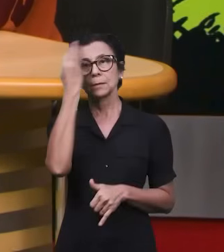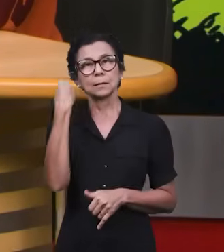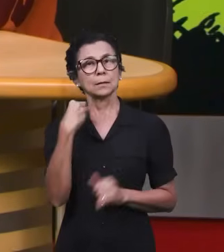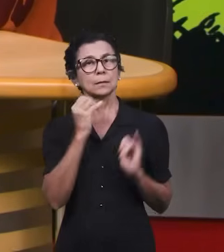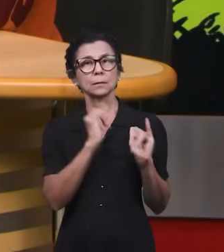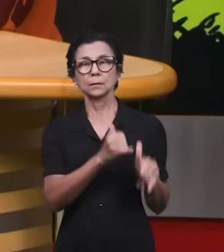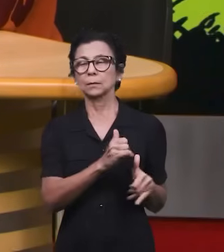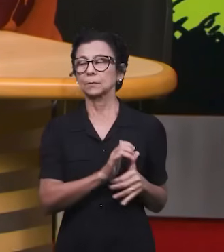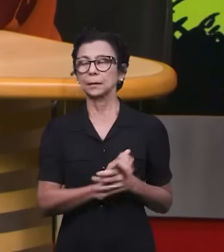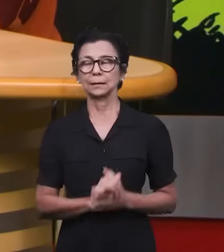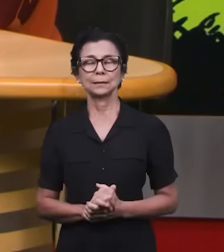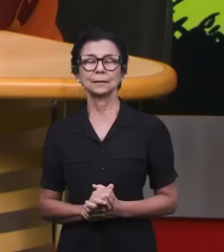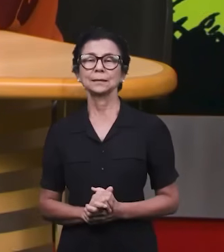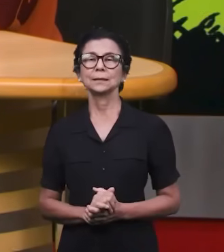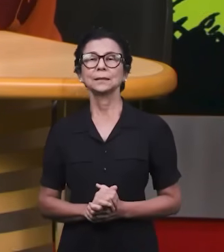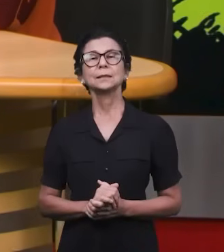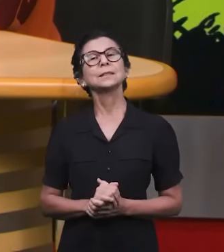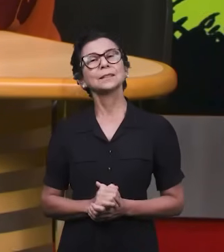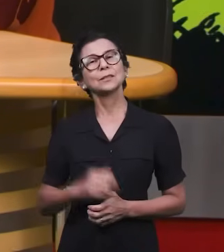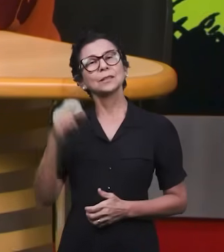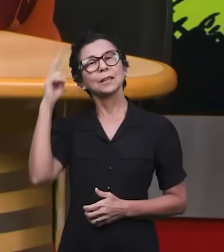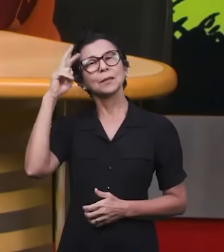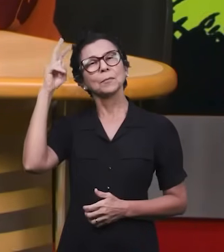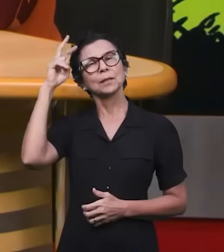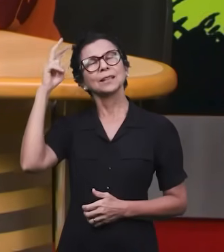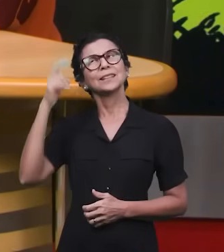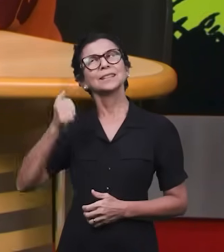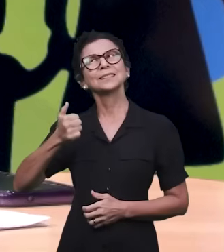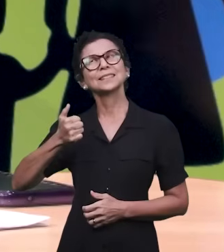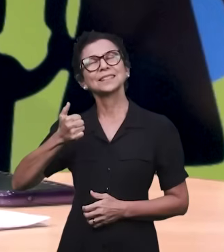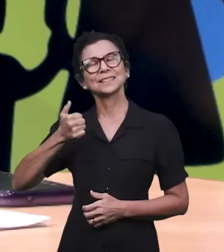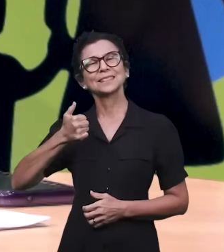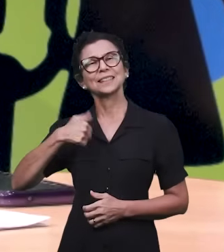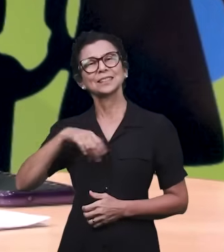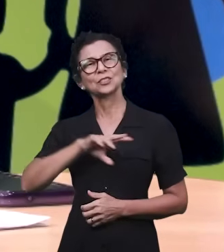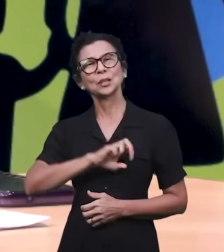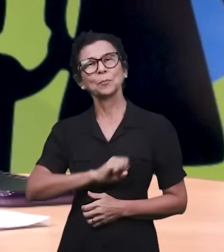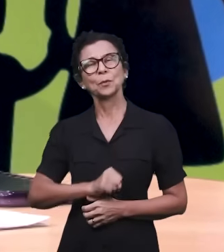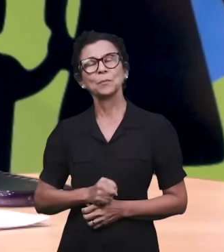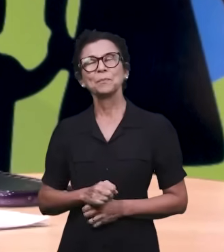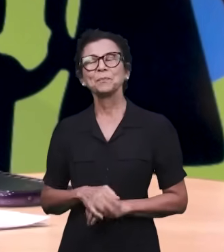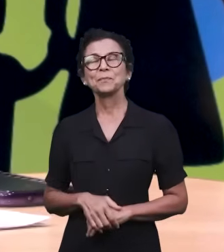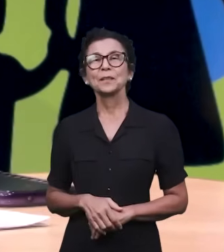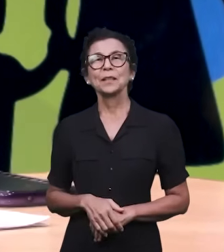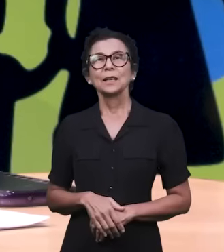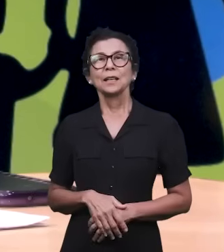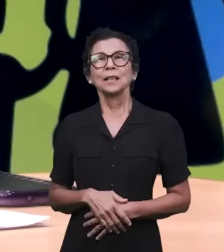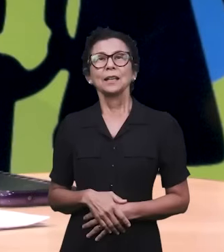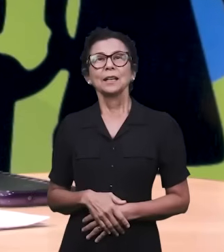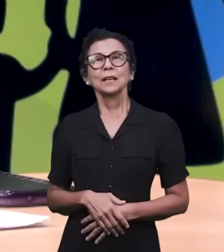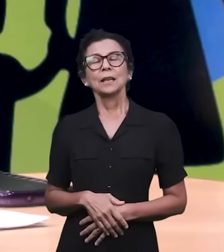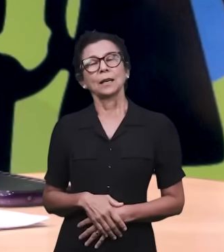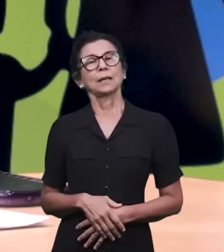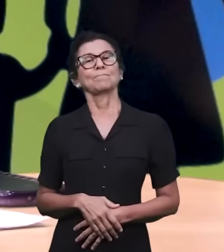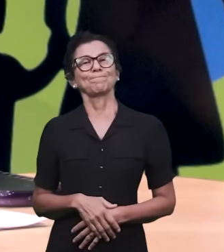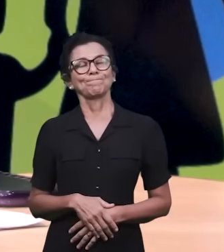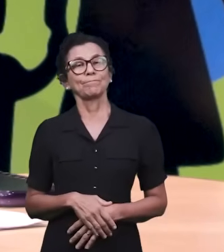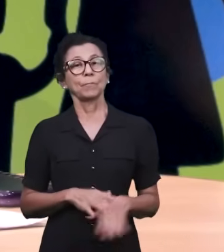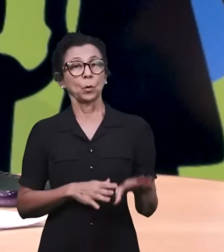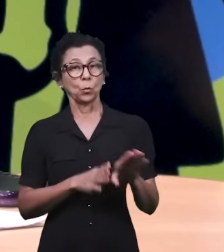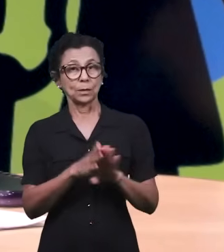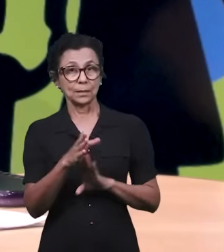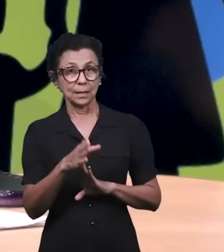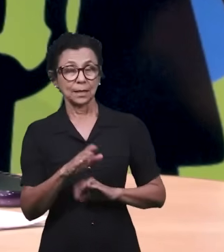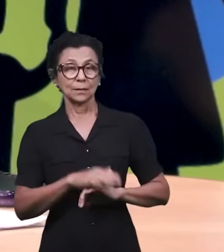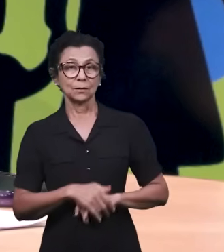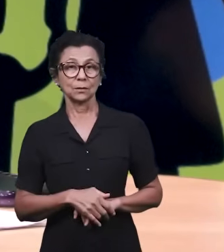momento de memórias afetivas que eu sempre falo com os meus pais lá, criam memórias afetivas com seus filhos. E são